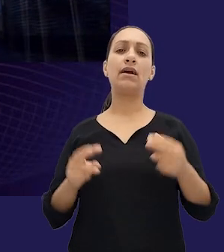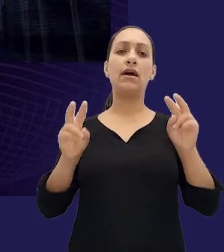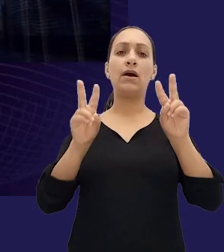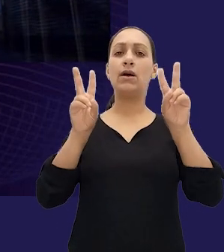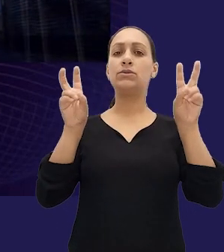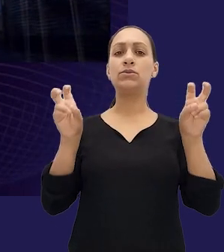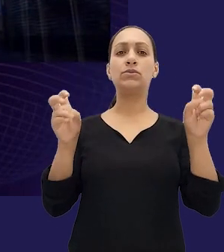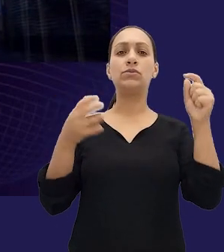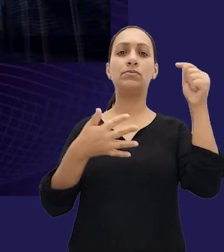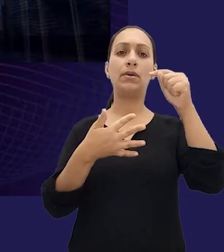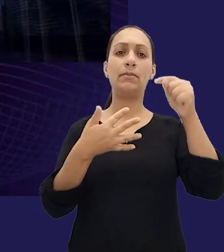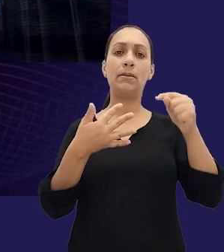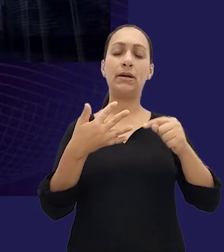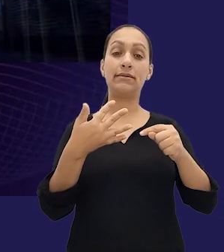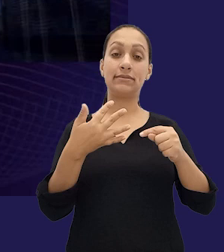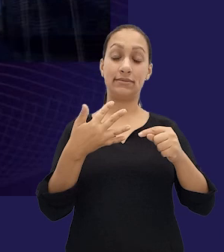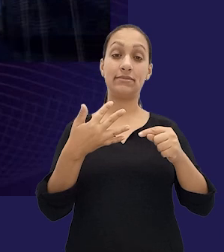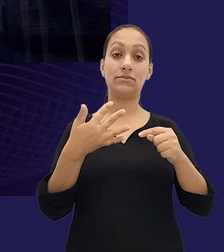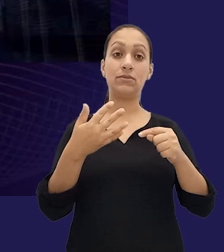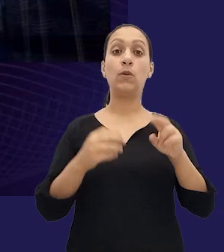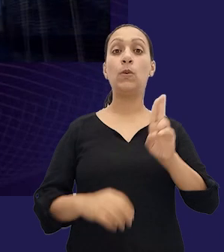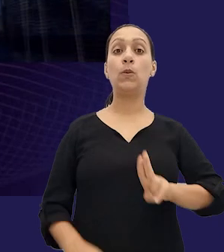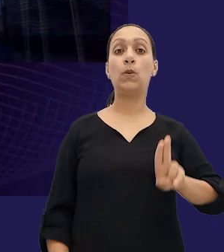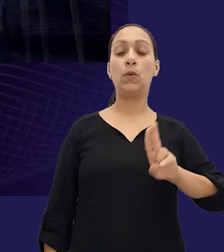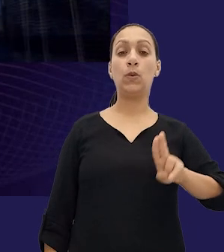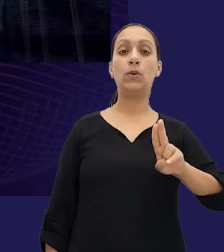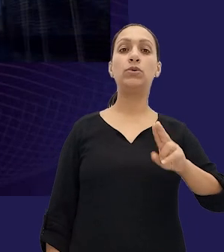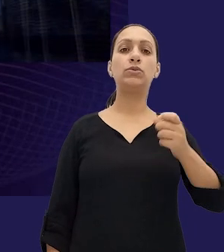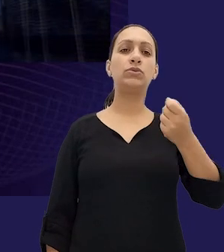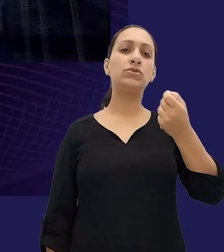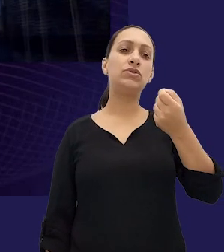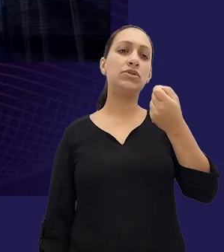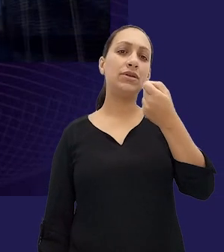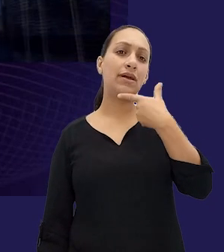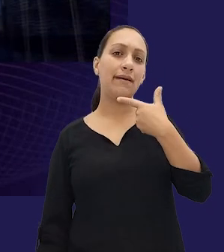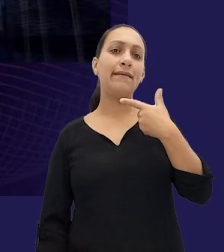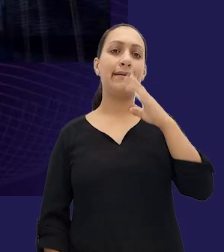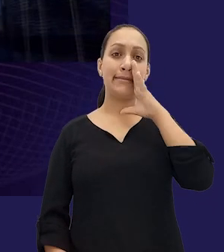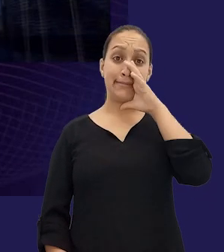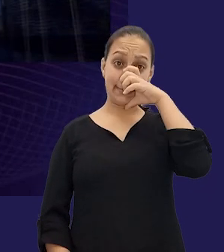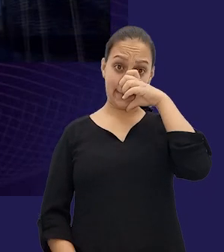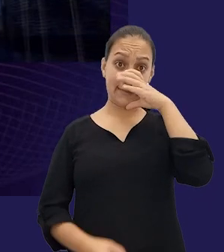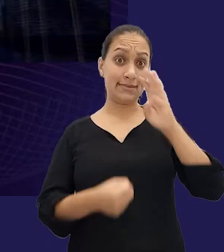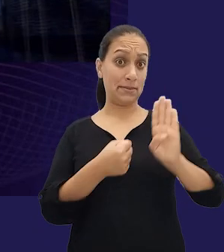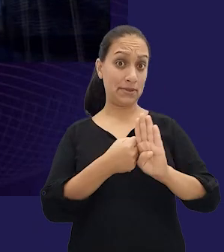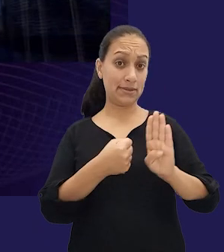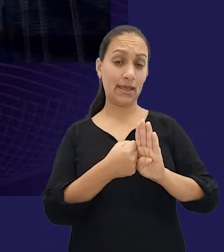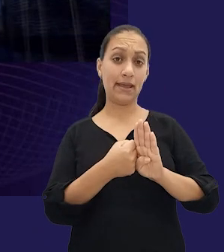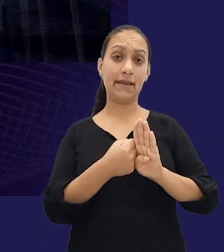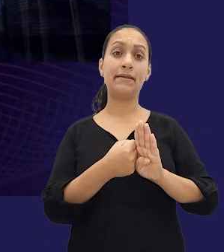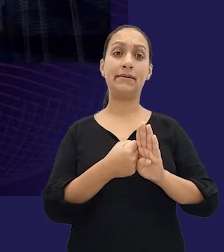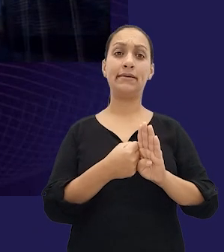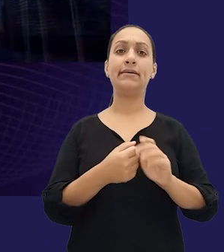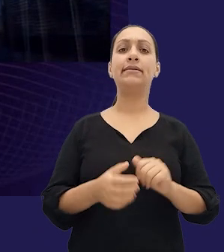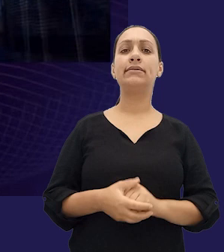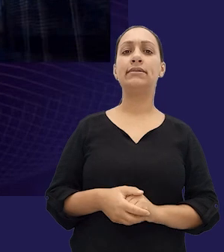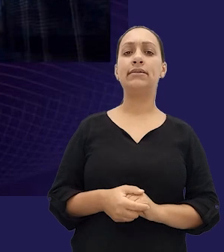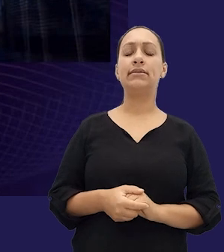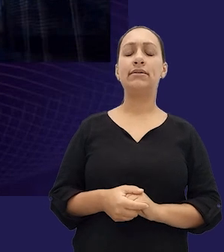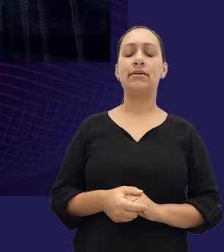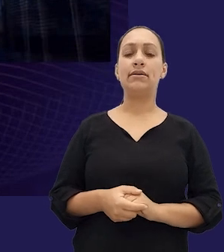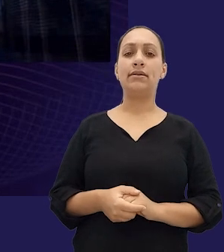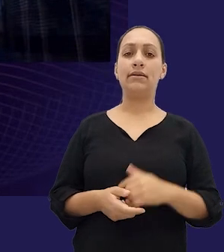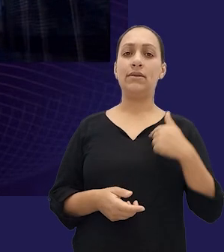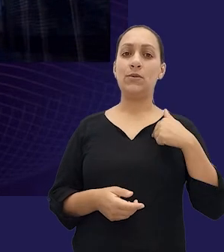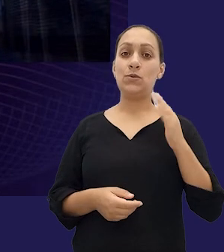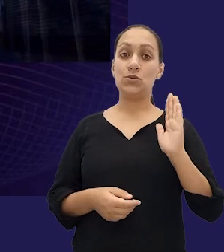sobre essa temática de uso de antimicrobianos, resistência bacteriana, certo? Eu já